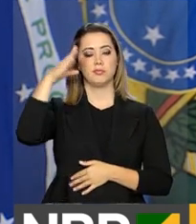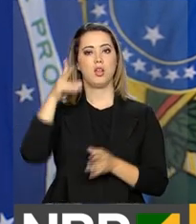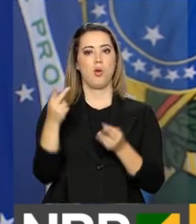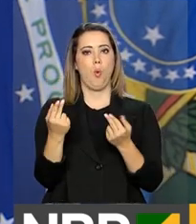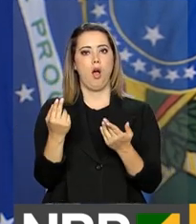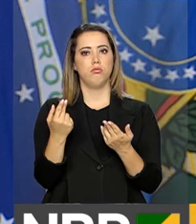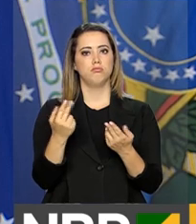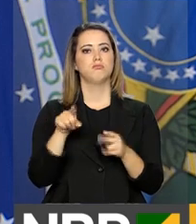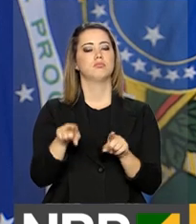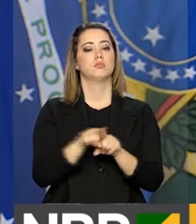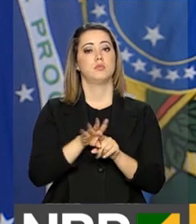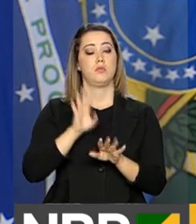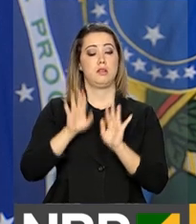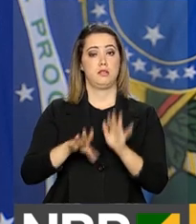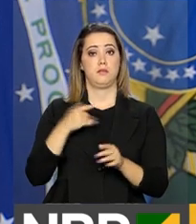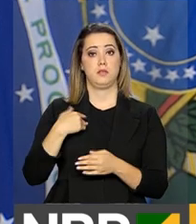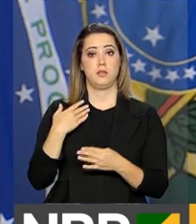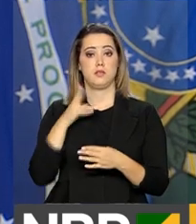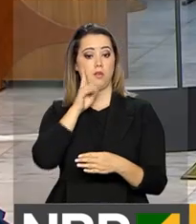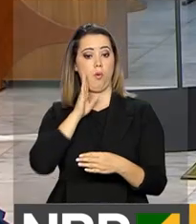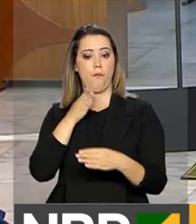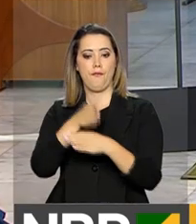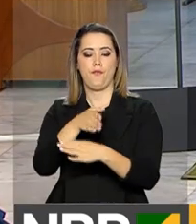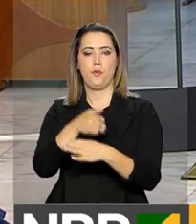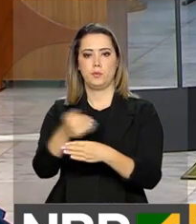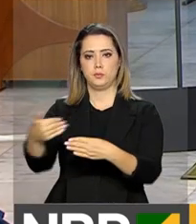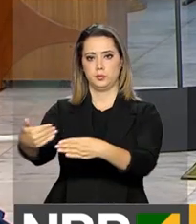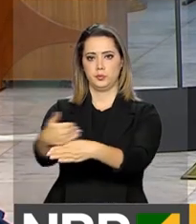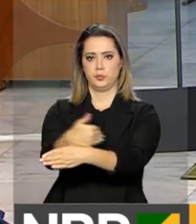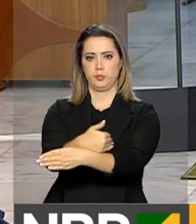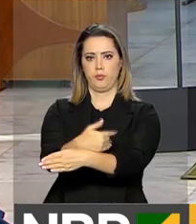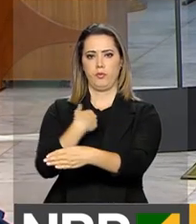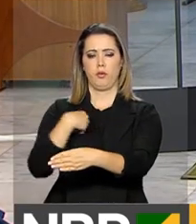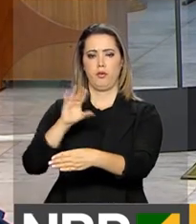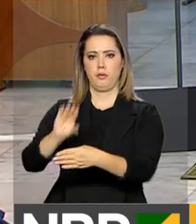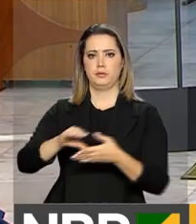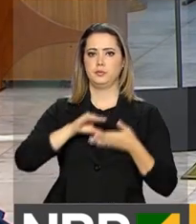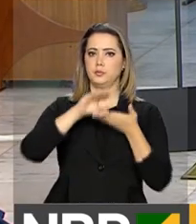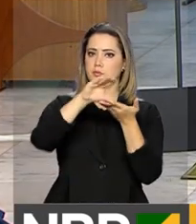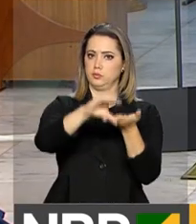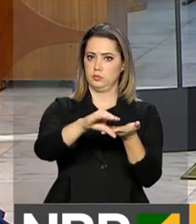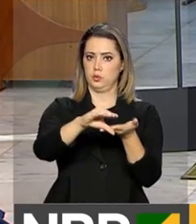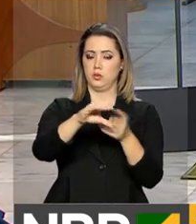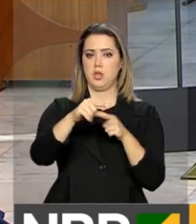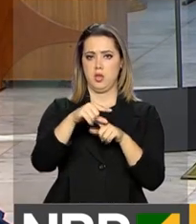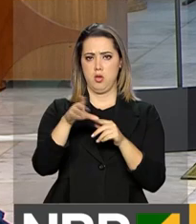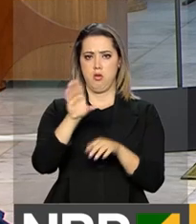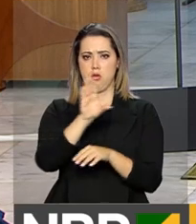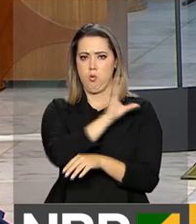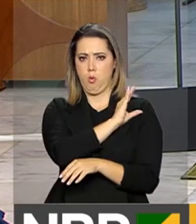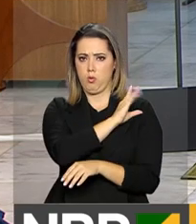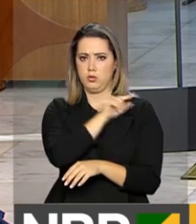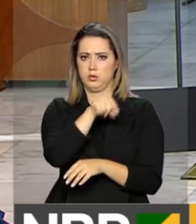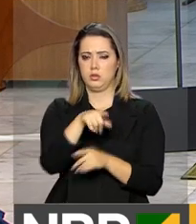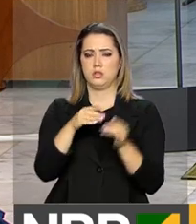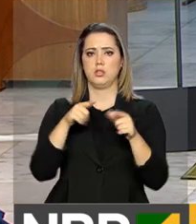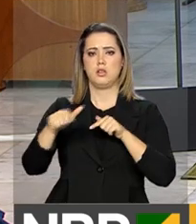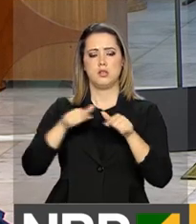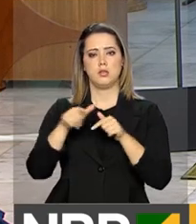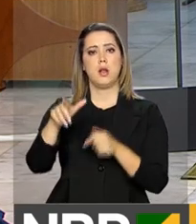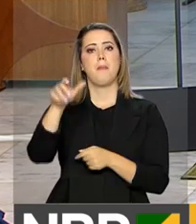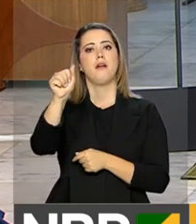ministro Jungmann, que fui às fronteiras brasileiras, quando então coordenava até a Operação Ágata, de um